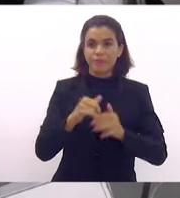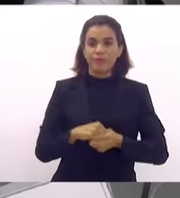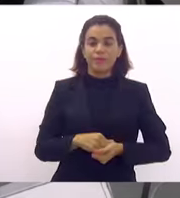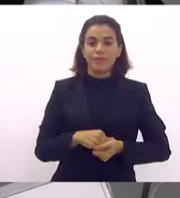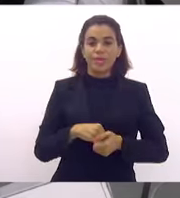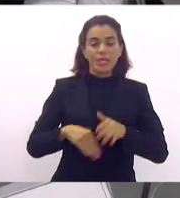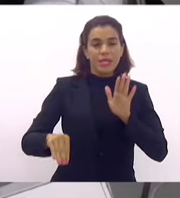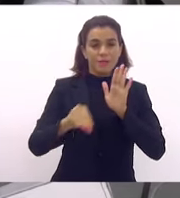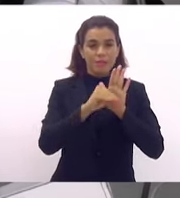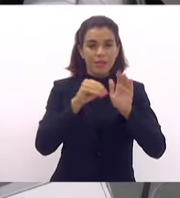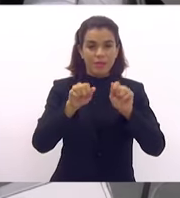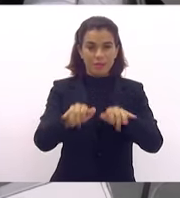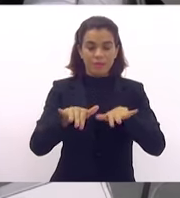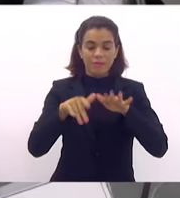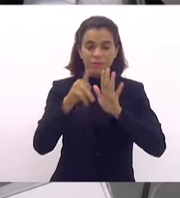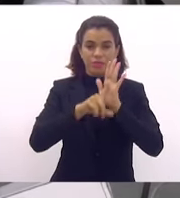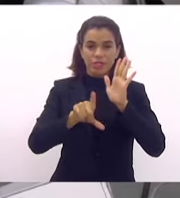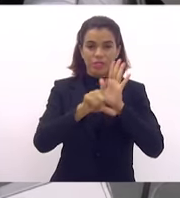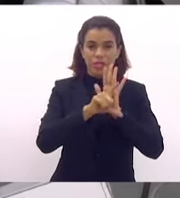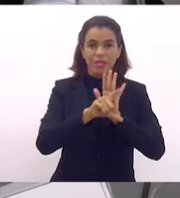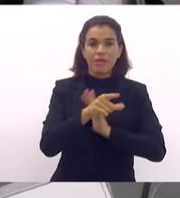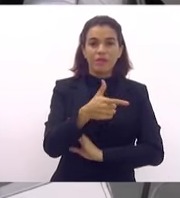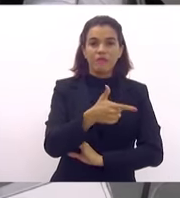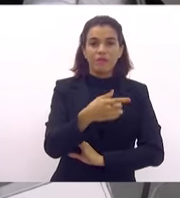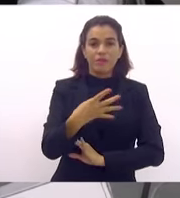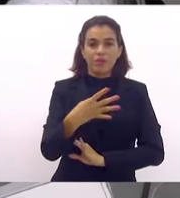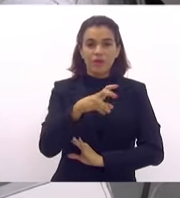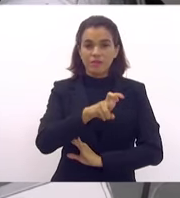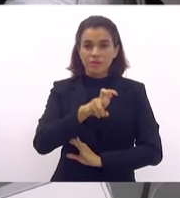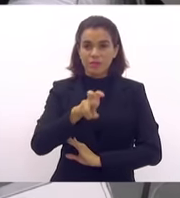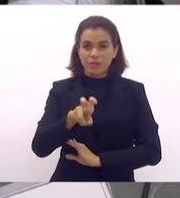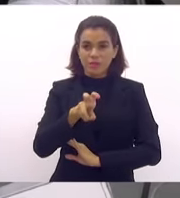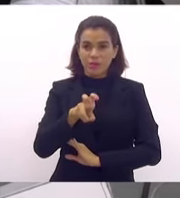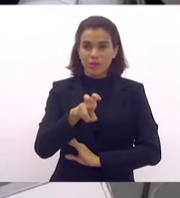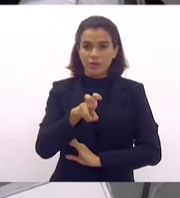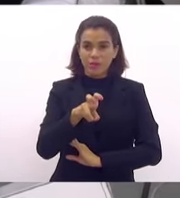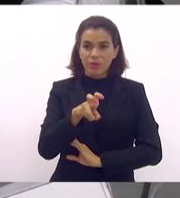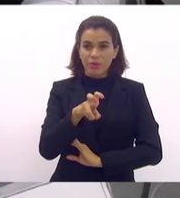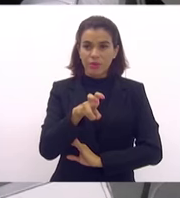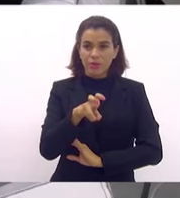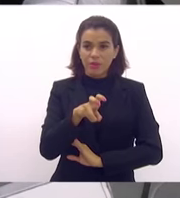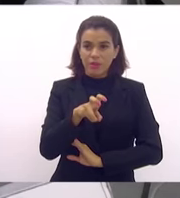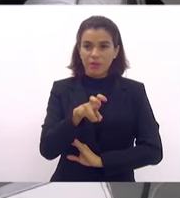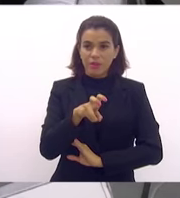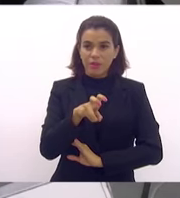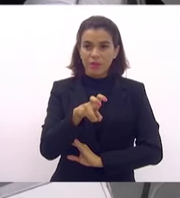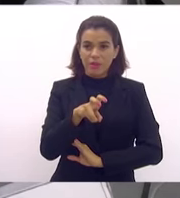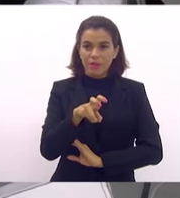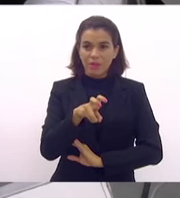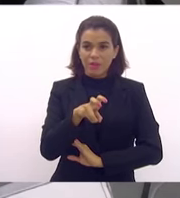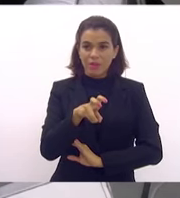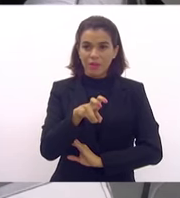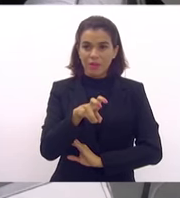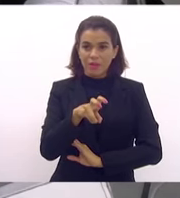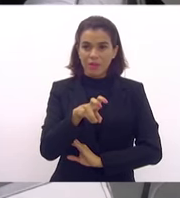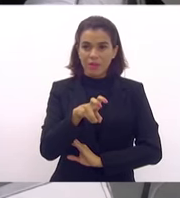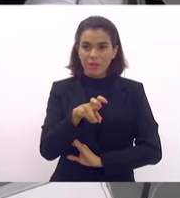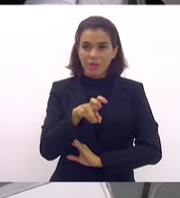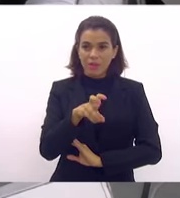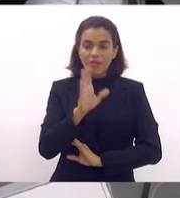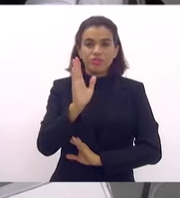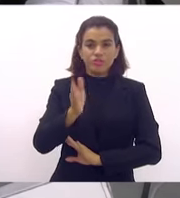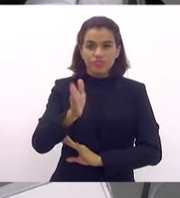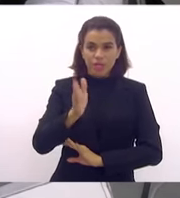de plenário ao projeto de lei número 2455 de 2020. O anterior, então, o senhor baixou em diligência. A questão de ordem já